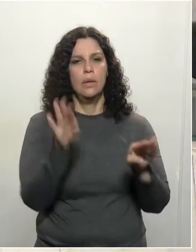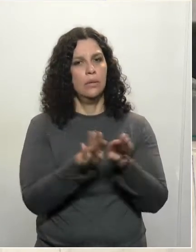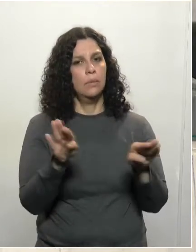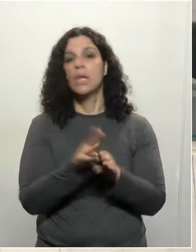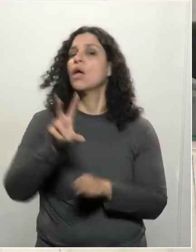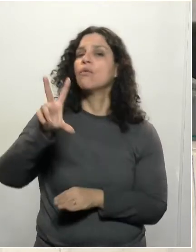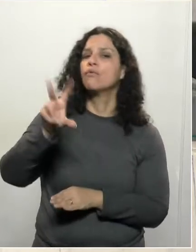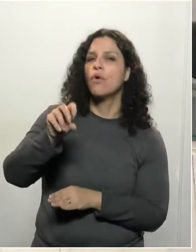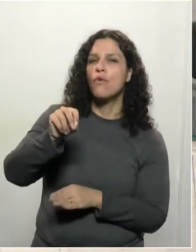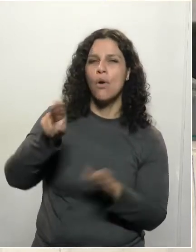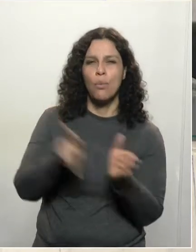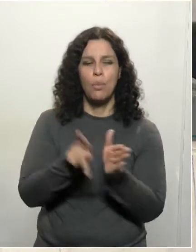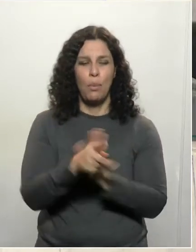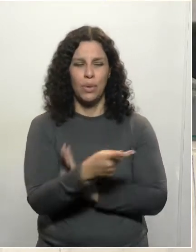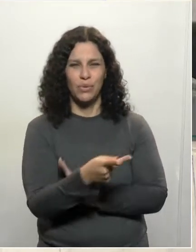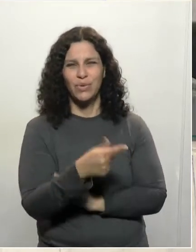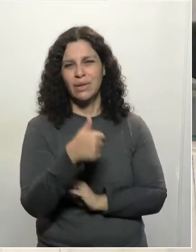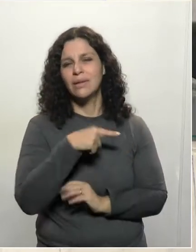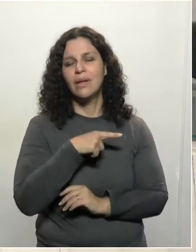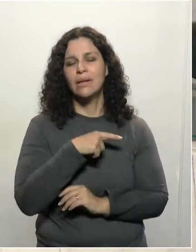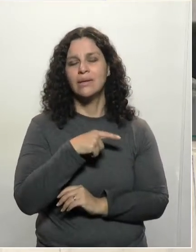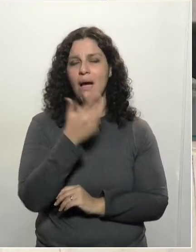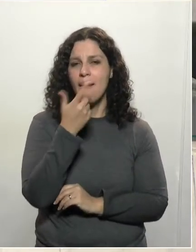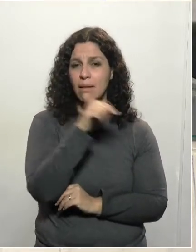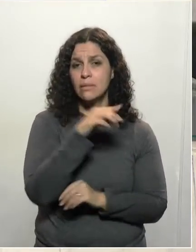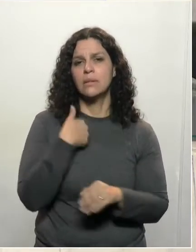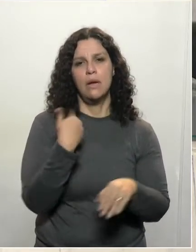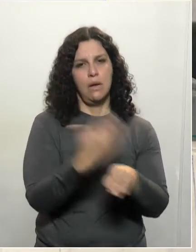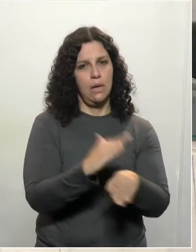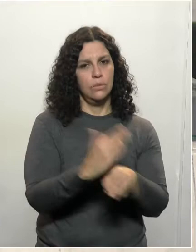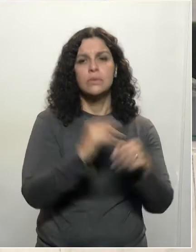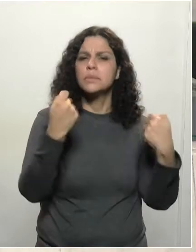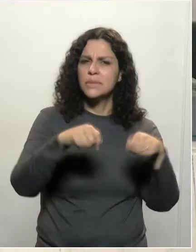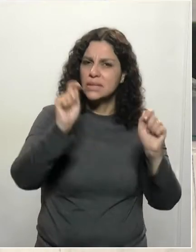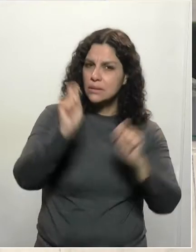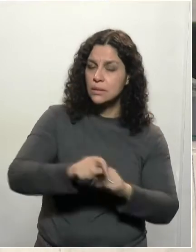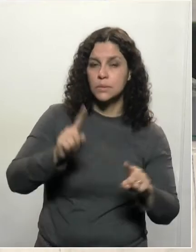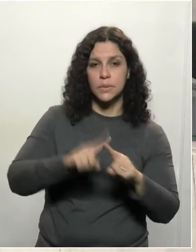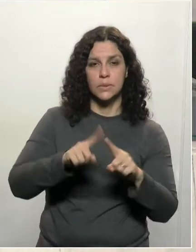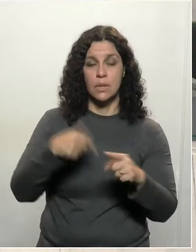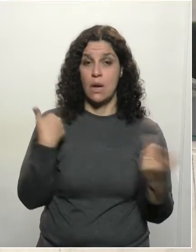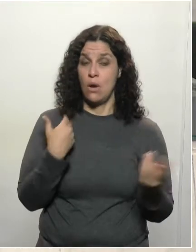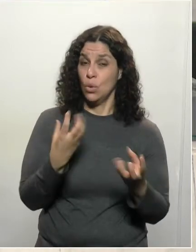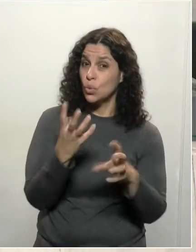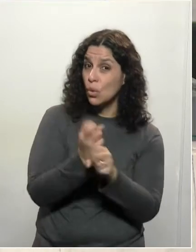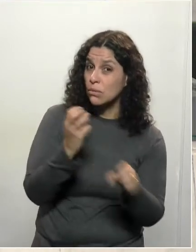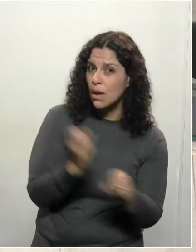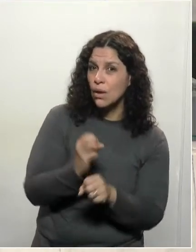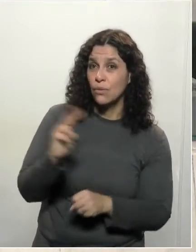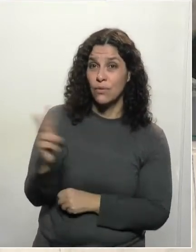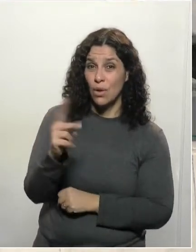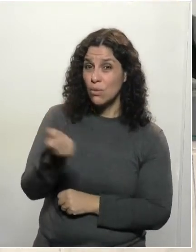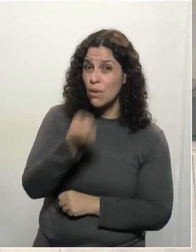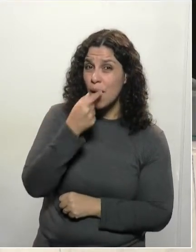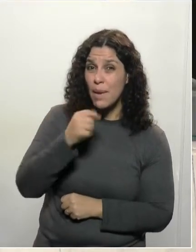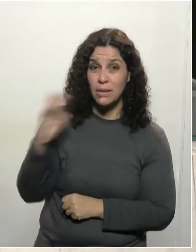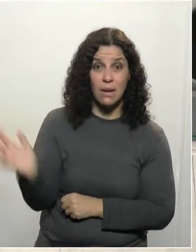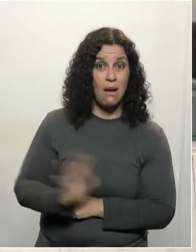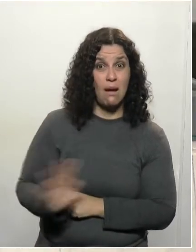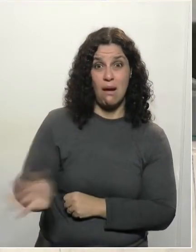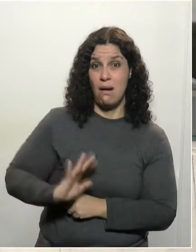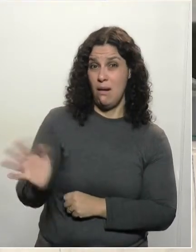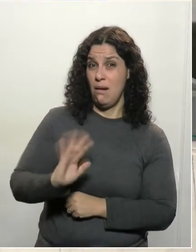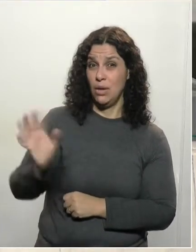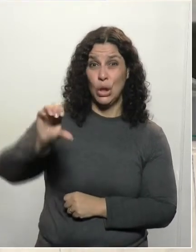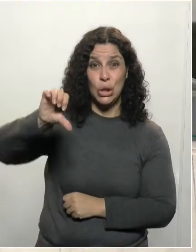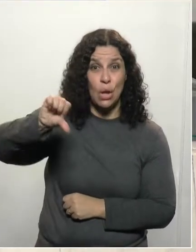os avós desse menino, e nós precisamos ajudá-lo, sim, porque o valor é extremamente